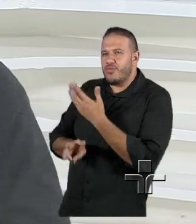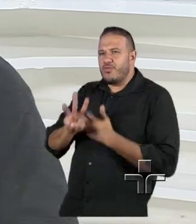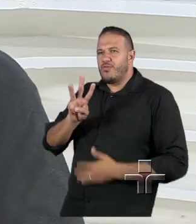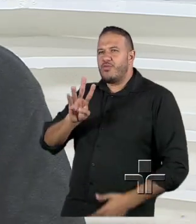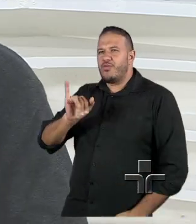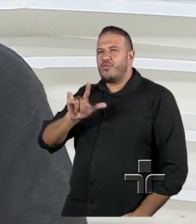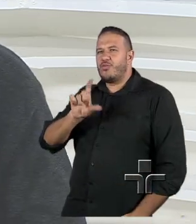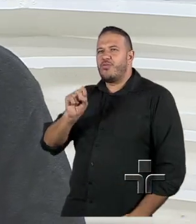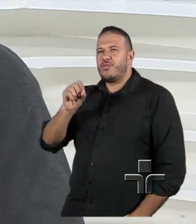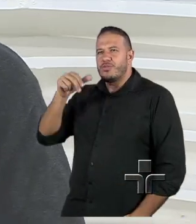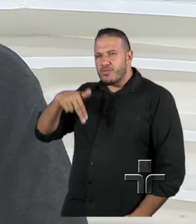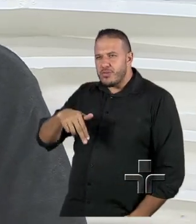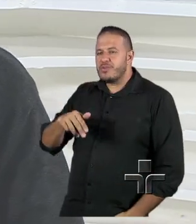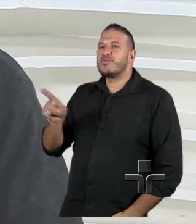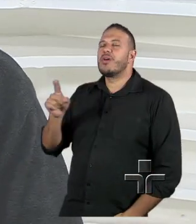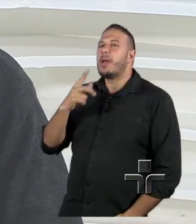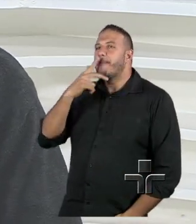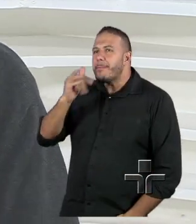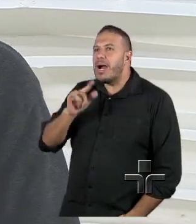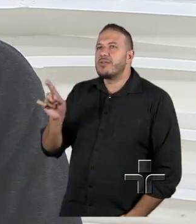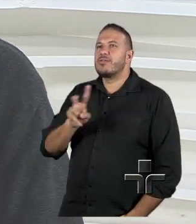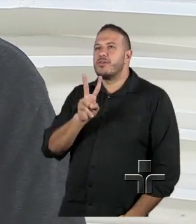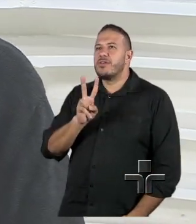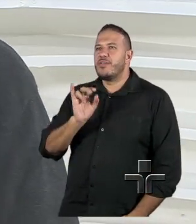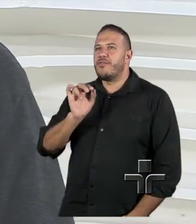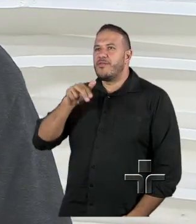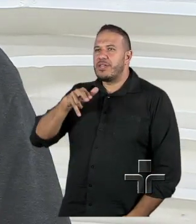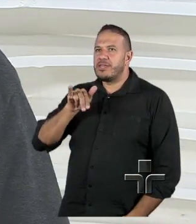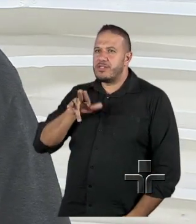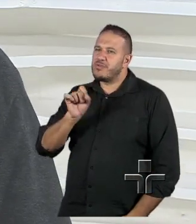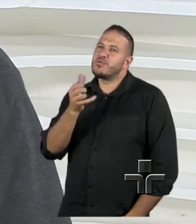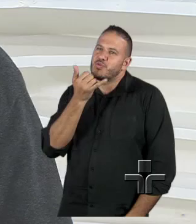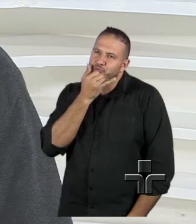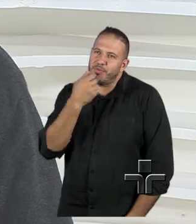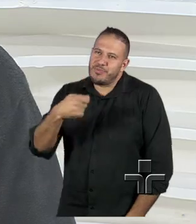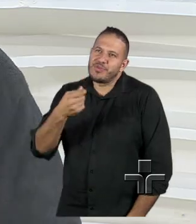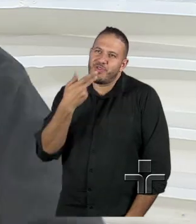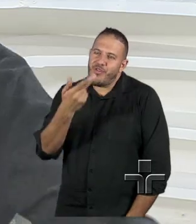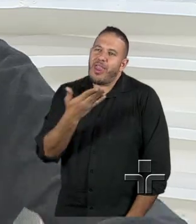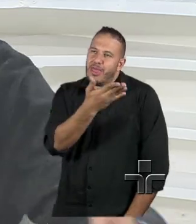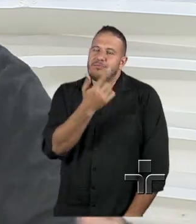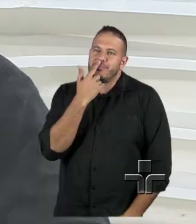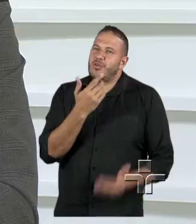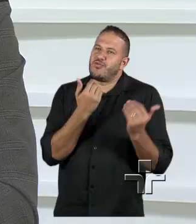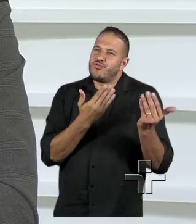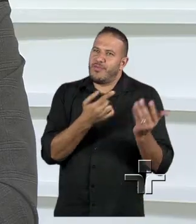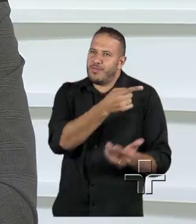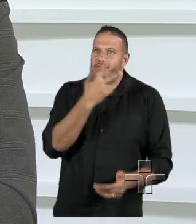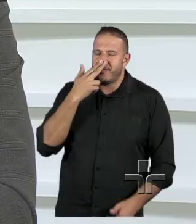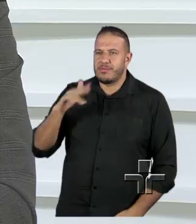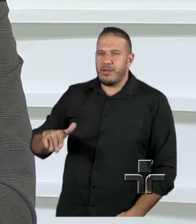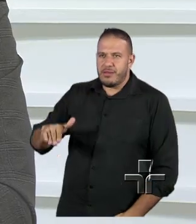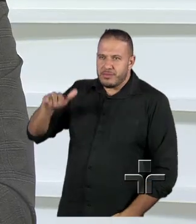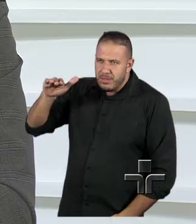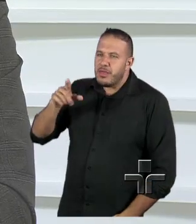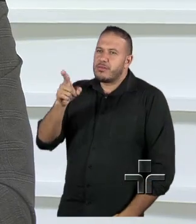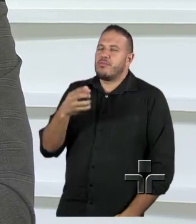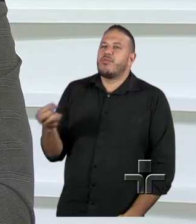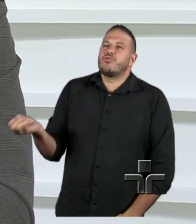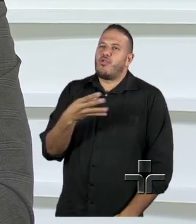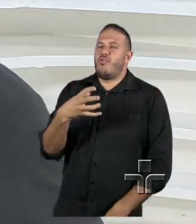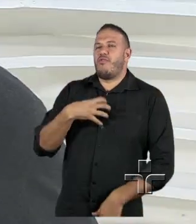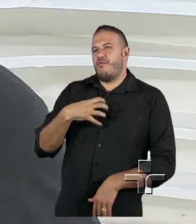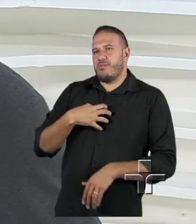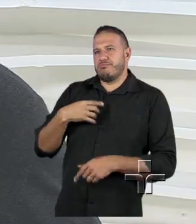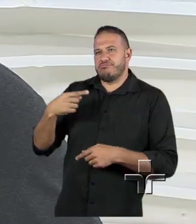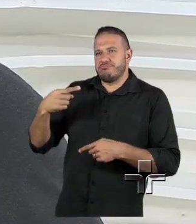Wilson, pai do Vinícius, né? Desculpa, mas eu preciso falar que é um garoto que eu vi crescer. Então tem uma nova política, tem uma